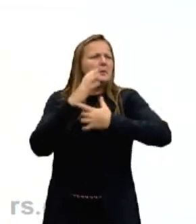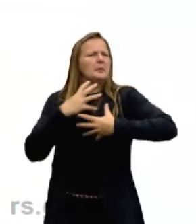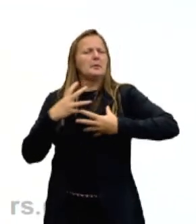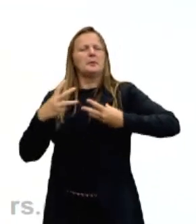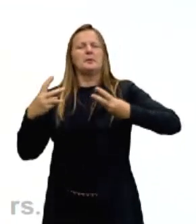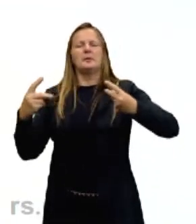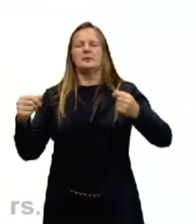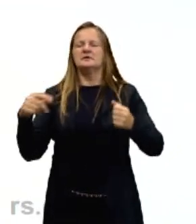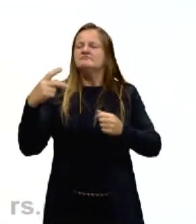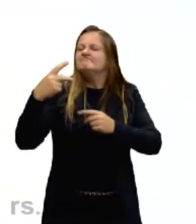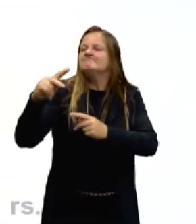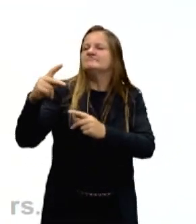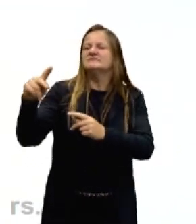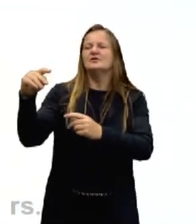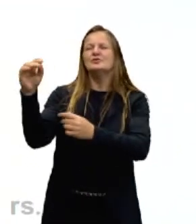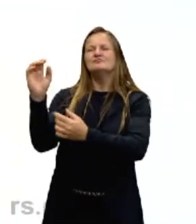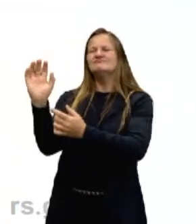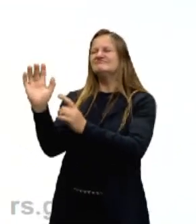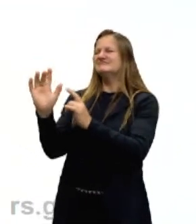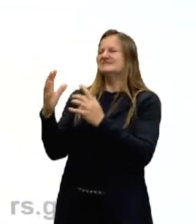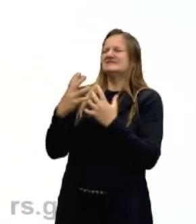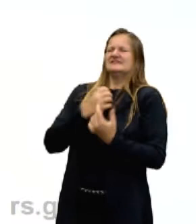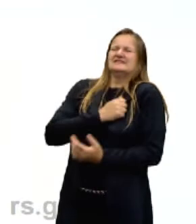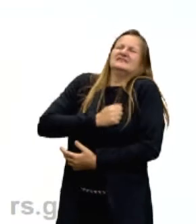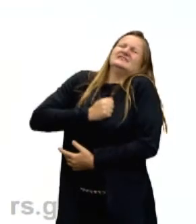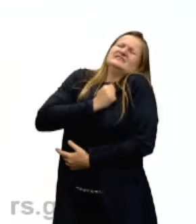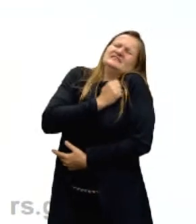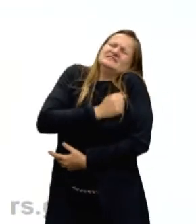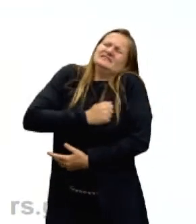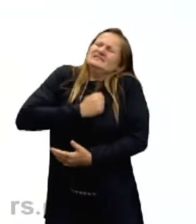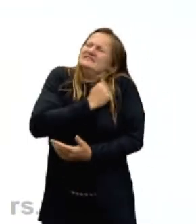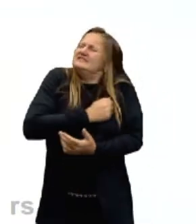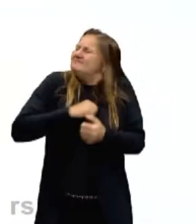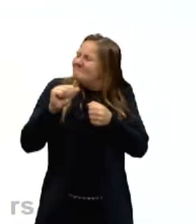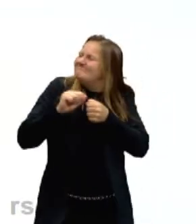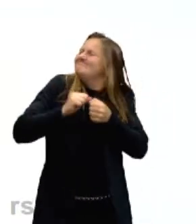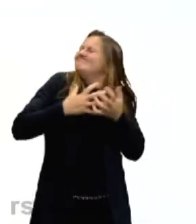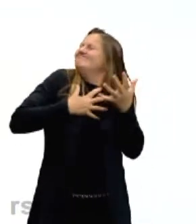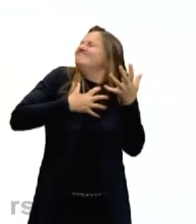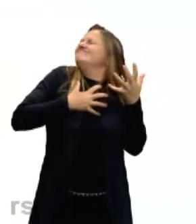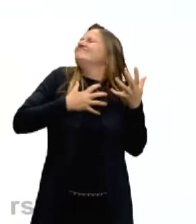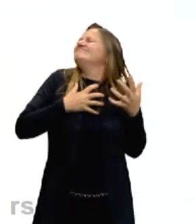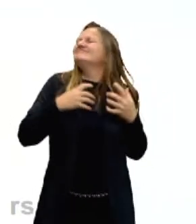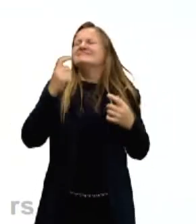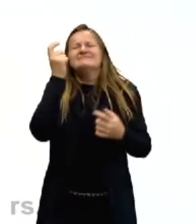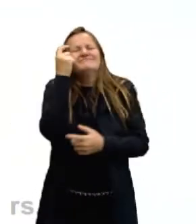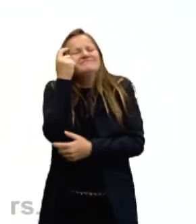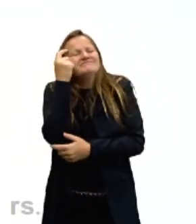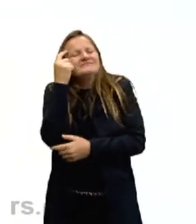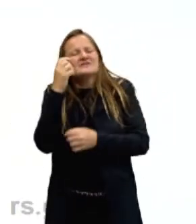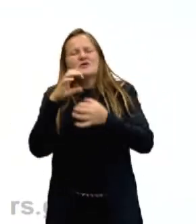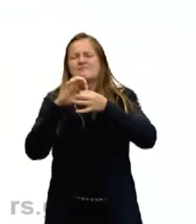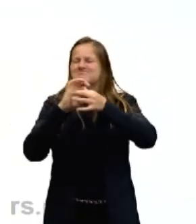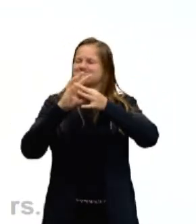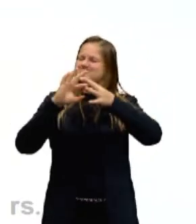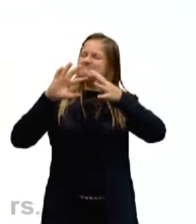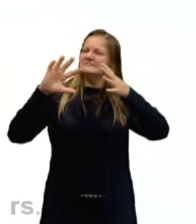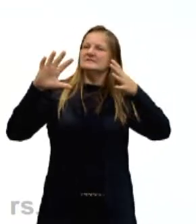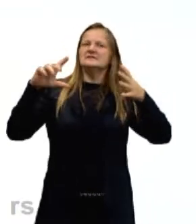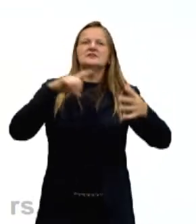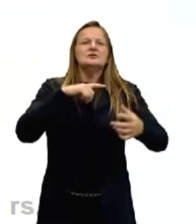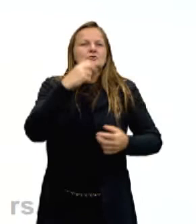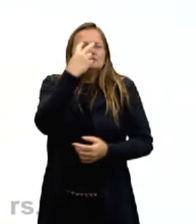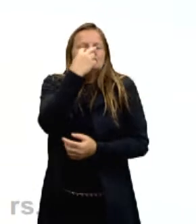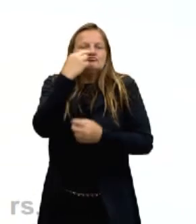o teu adeus minha saudade fazem que insano do viver Me prive e